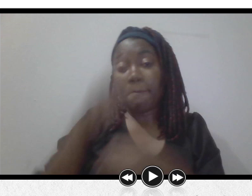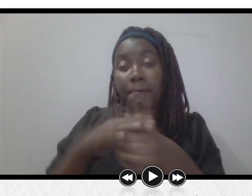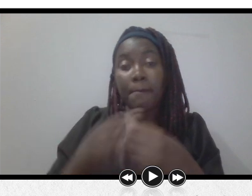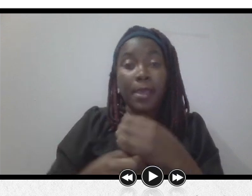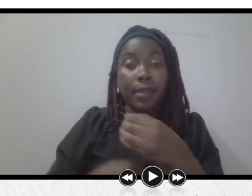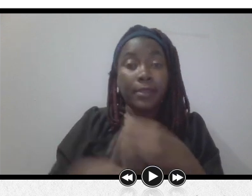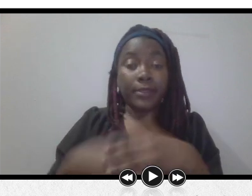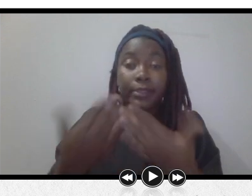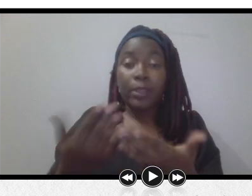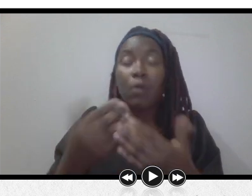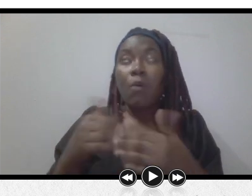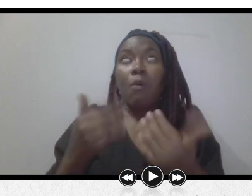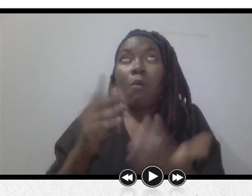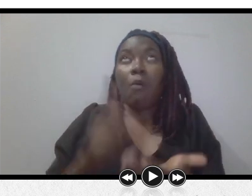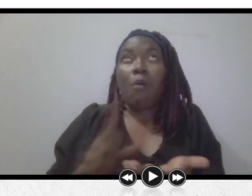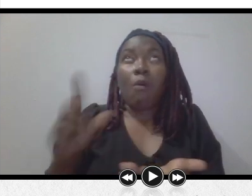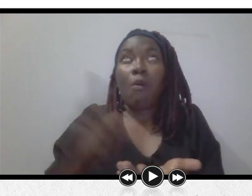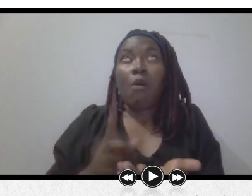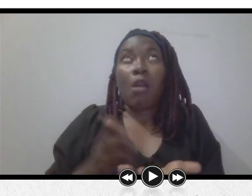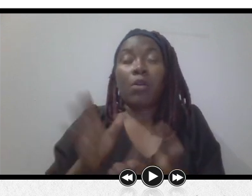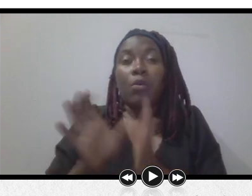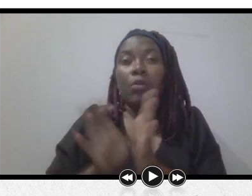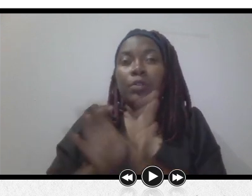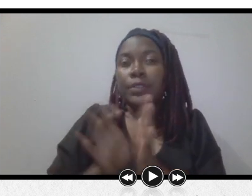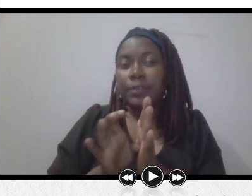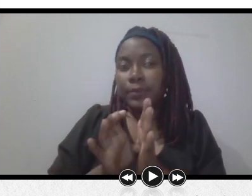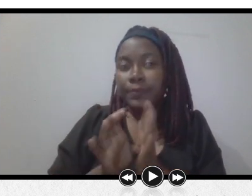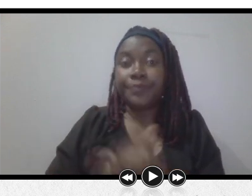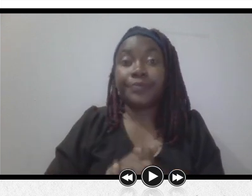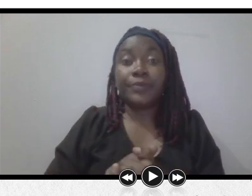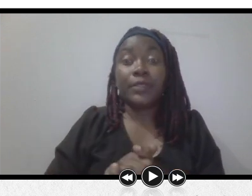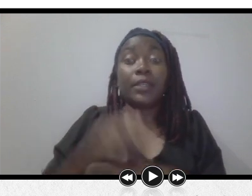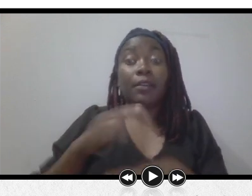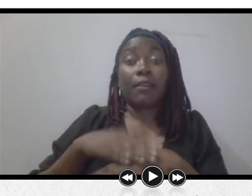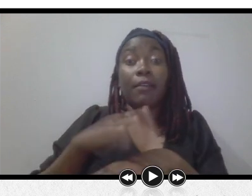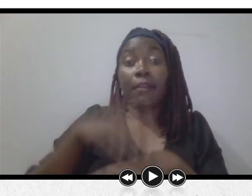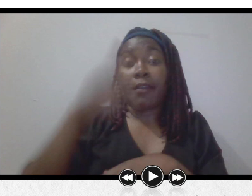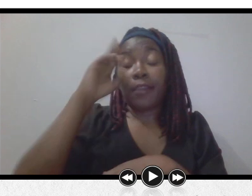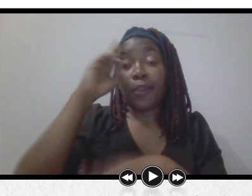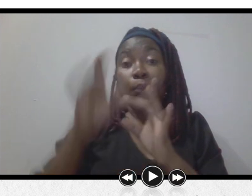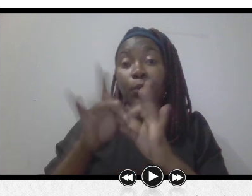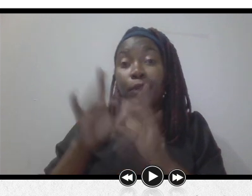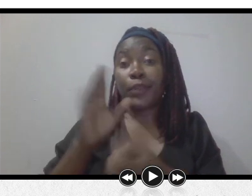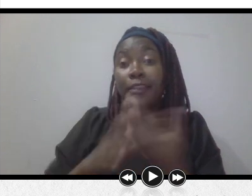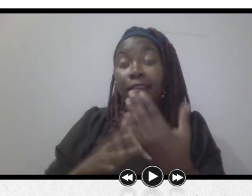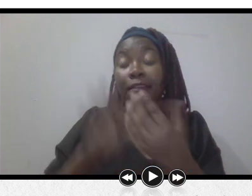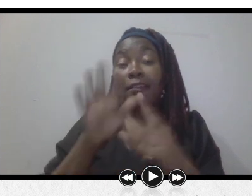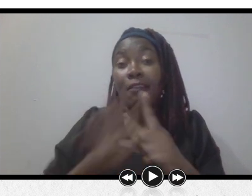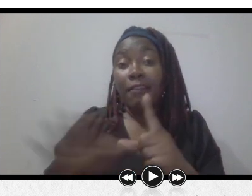básico. Então, qual era a lógica desse conceito constitucional? Que competia à União criar regras